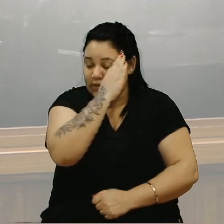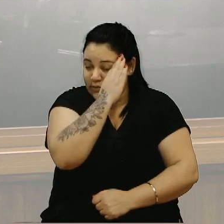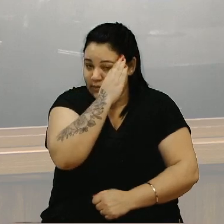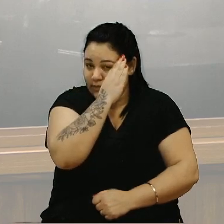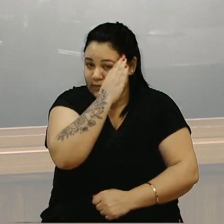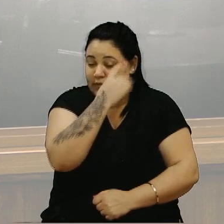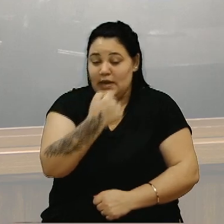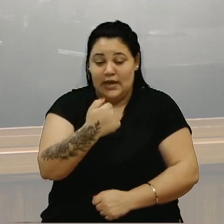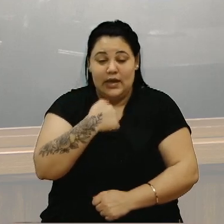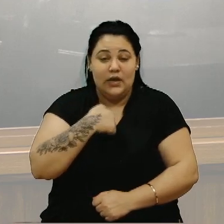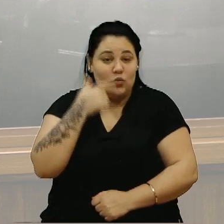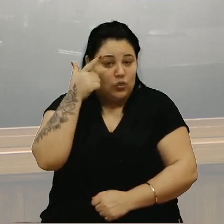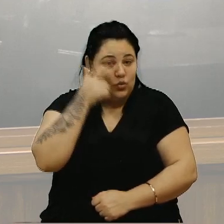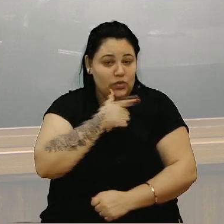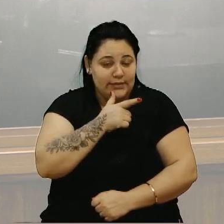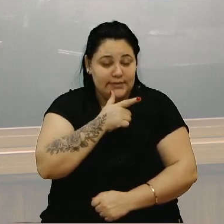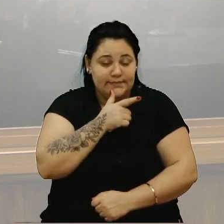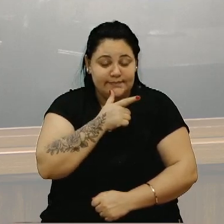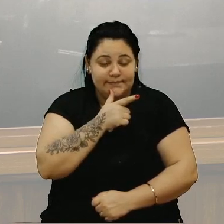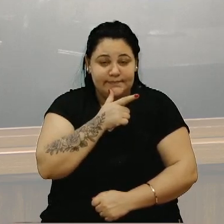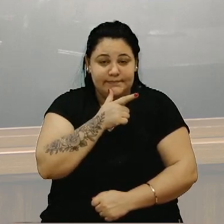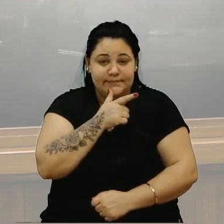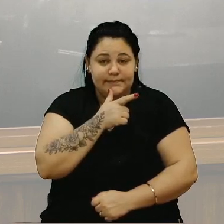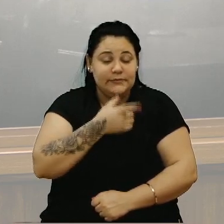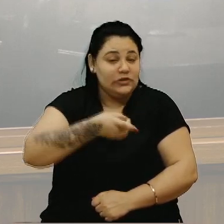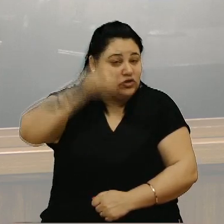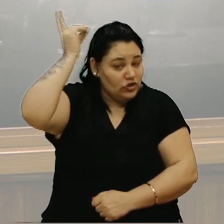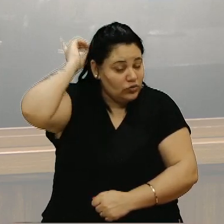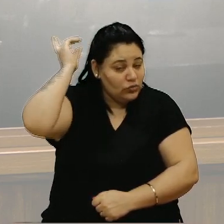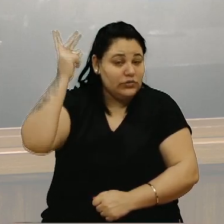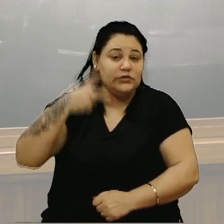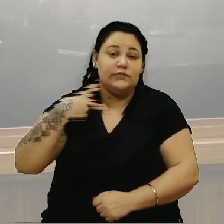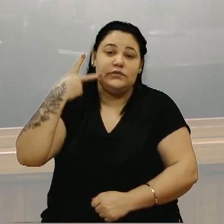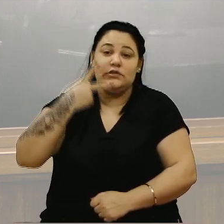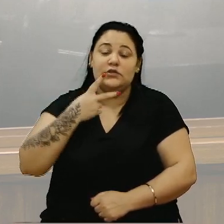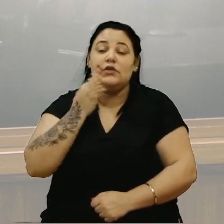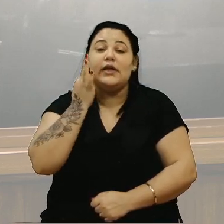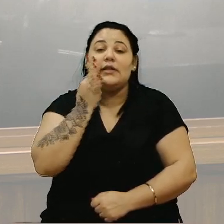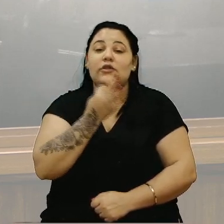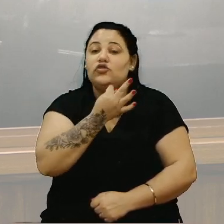esse vereador Lucas Carenhato, vereador Lucas Gil e vereadora Tatiane Frisso. Era isso, presidente.